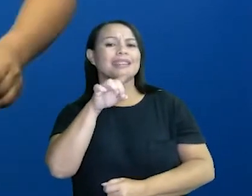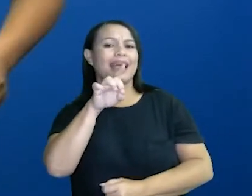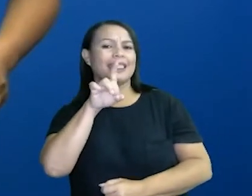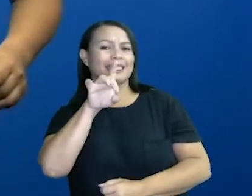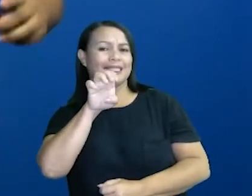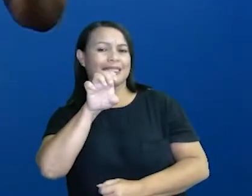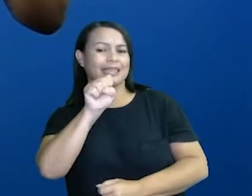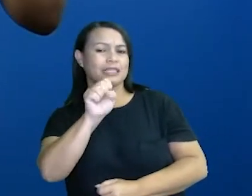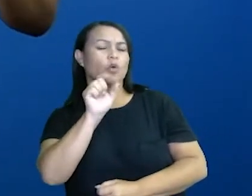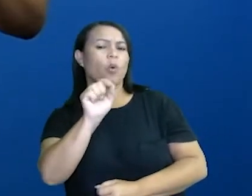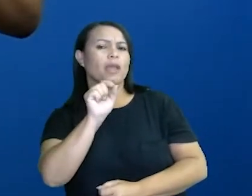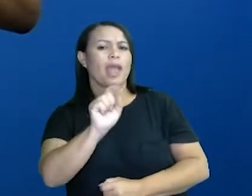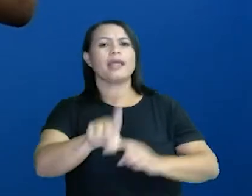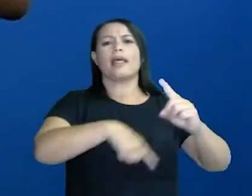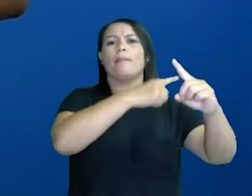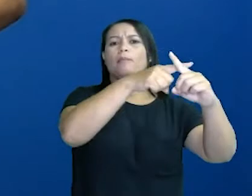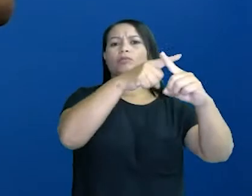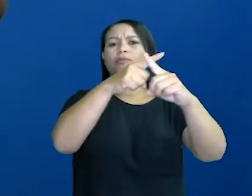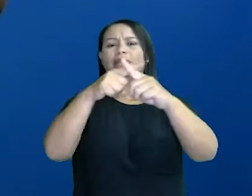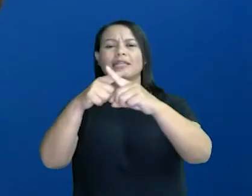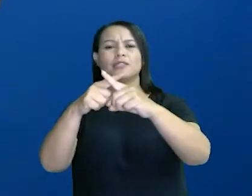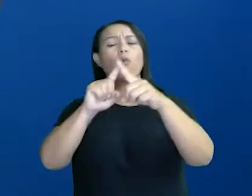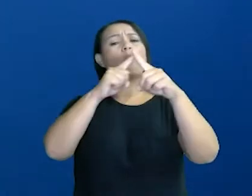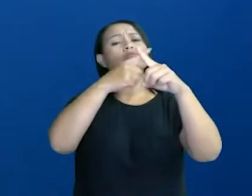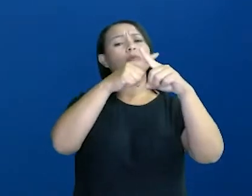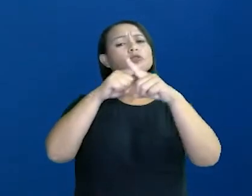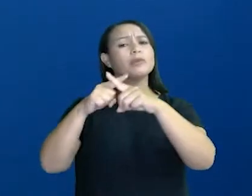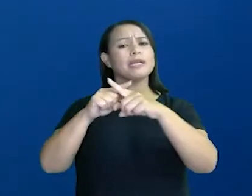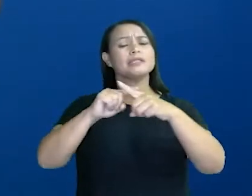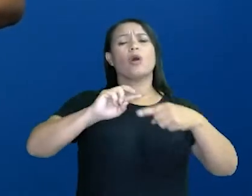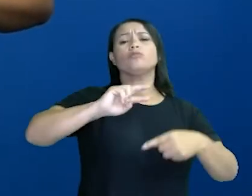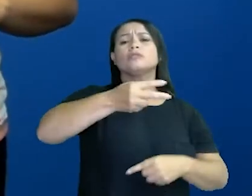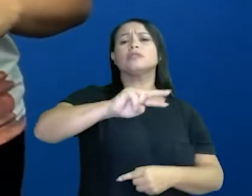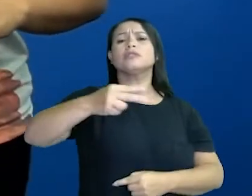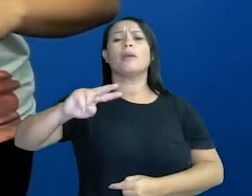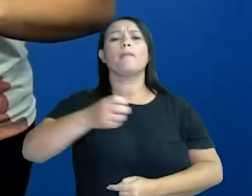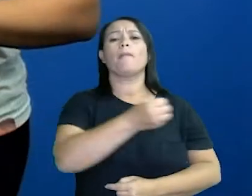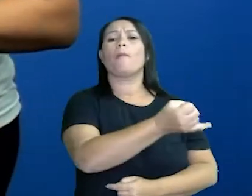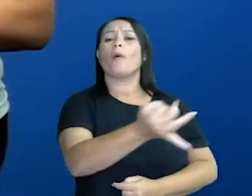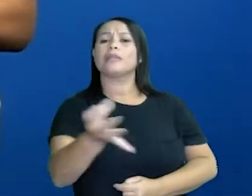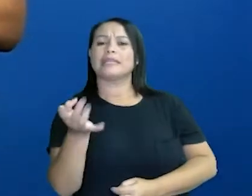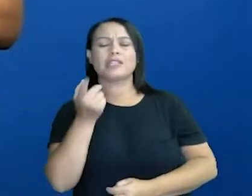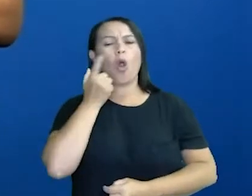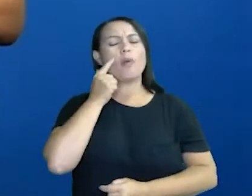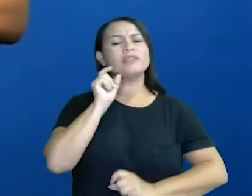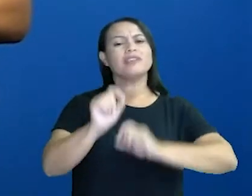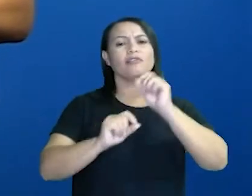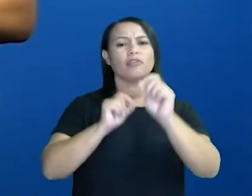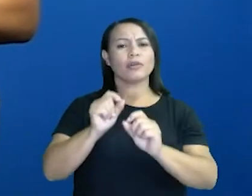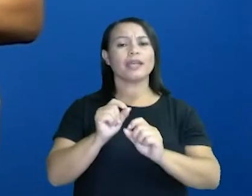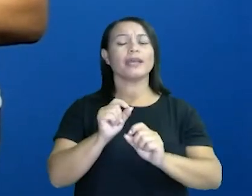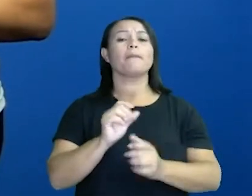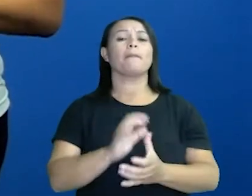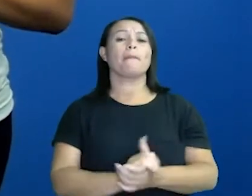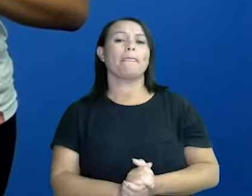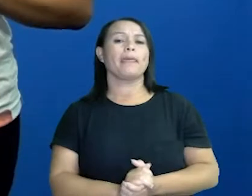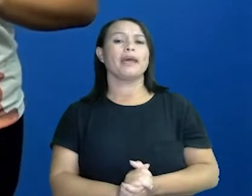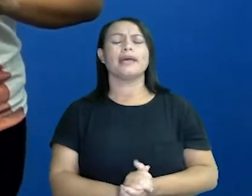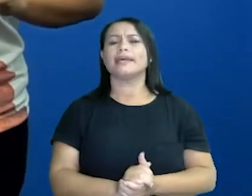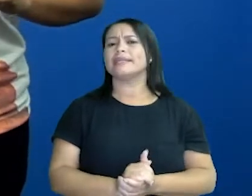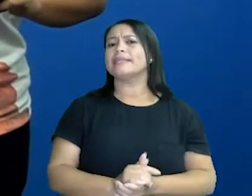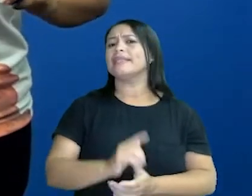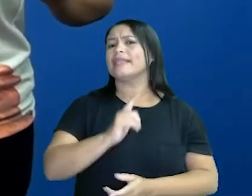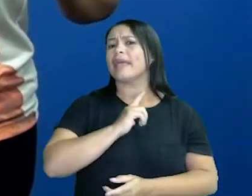propriedade é a propriedade da multiplicação de potências Tá certo então nessa propriedade